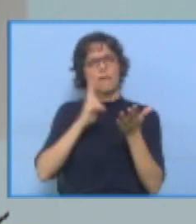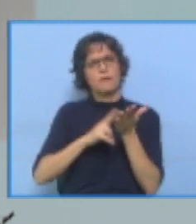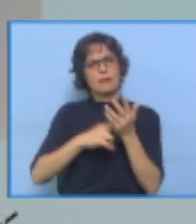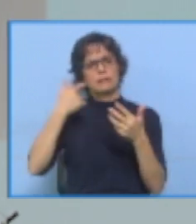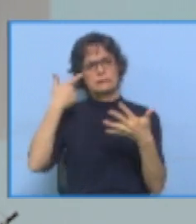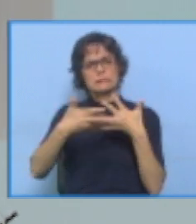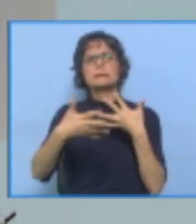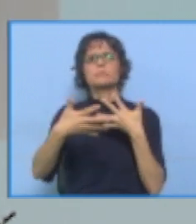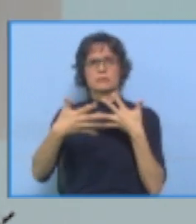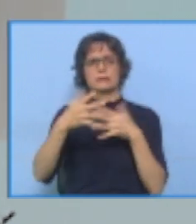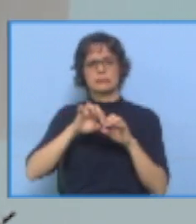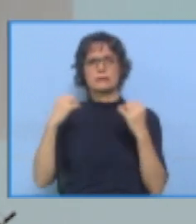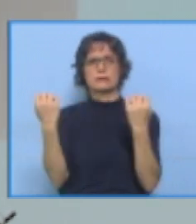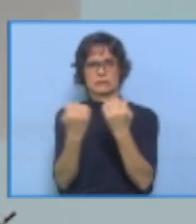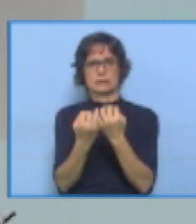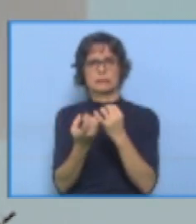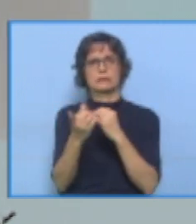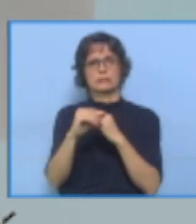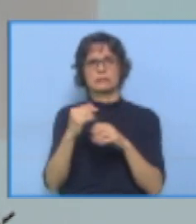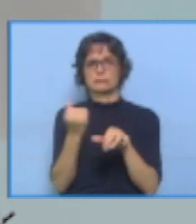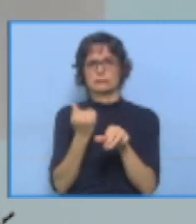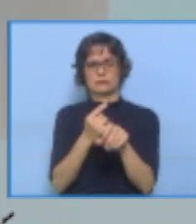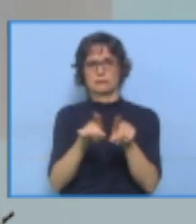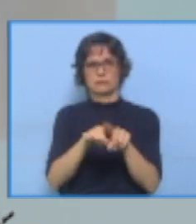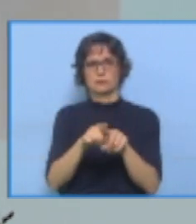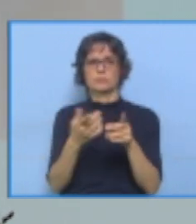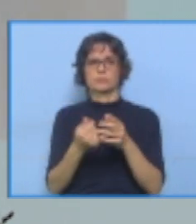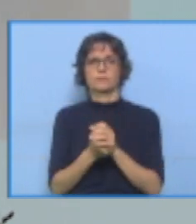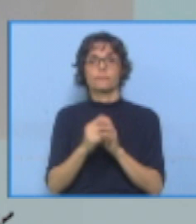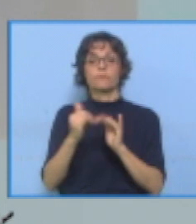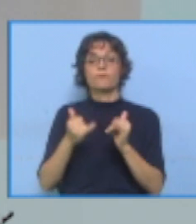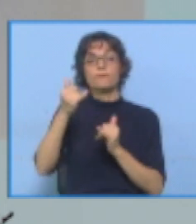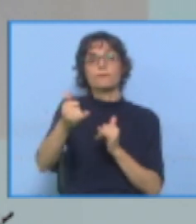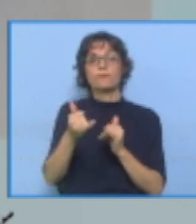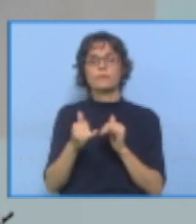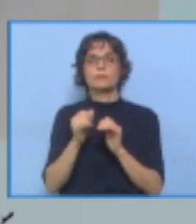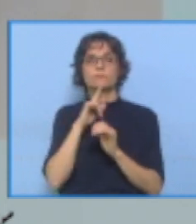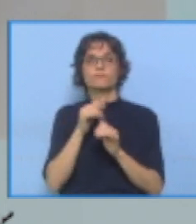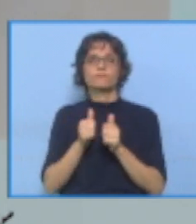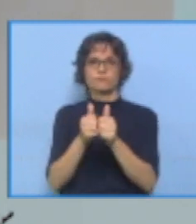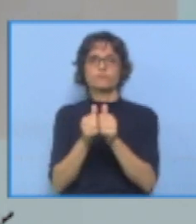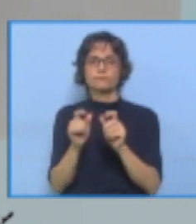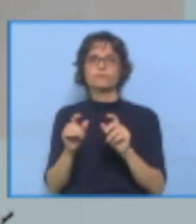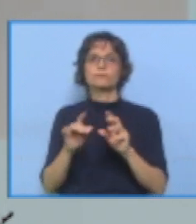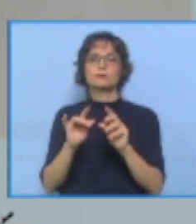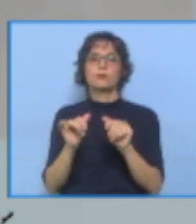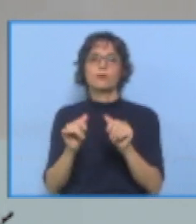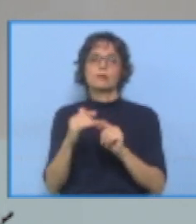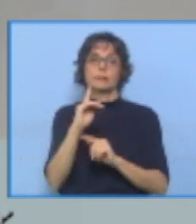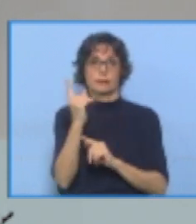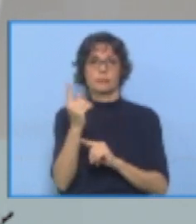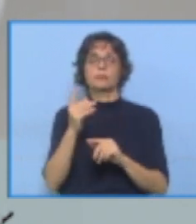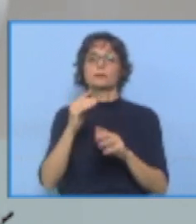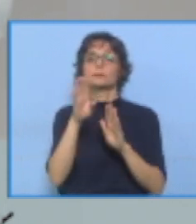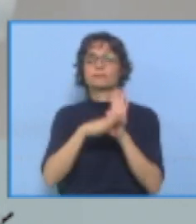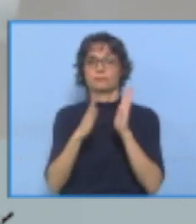transparência na sociedade e também na atividade política. Mais logo, siga a nossa emissão no programa Eclésia na Antena 1,